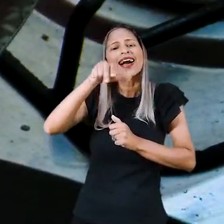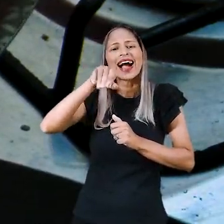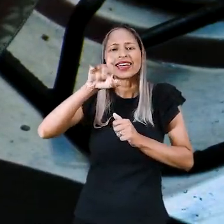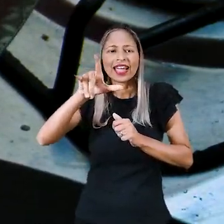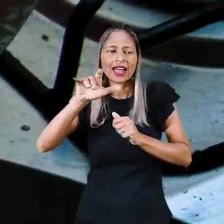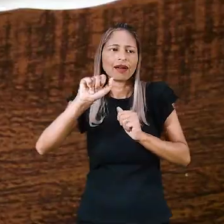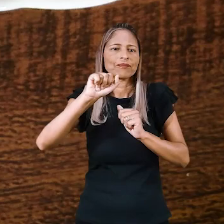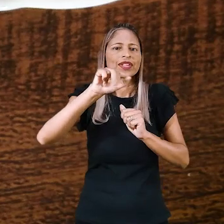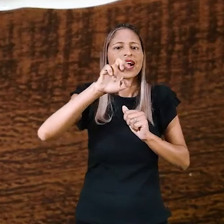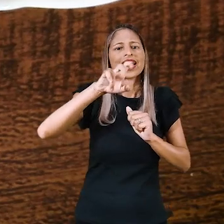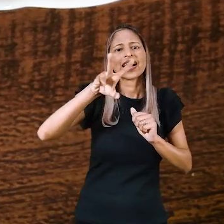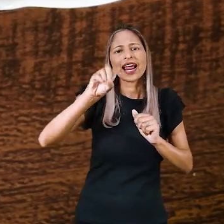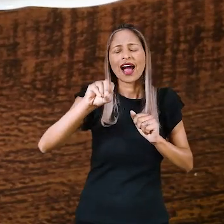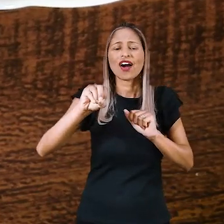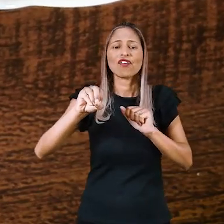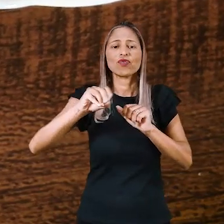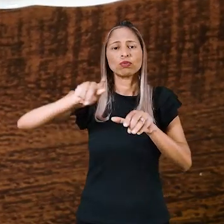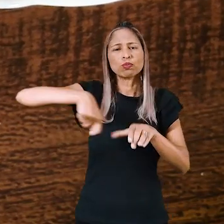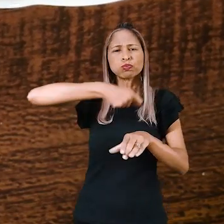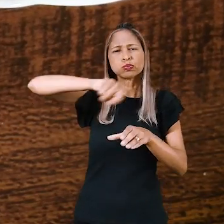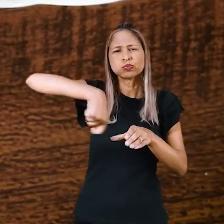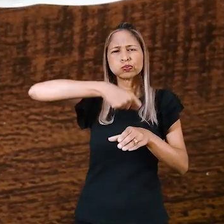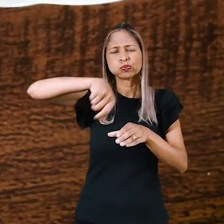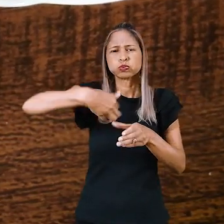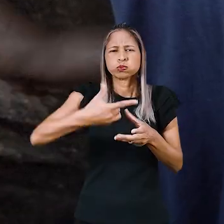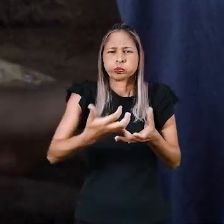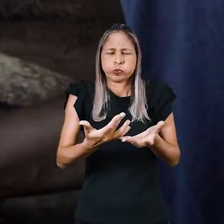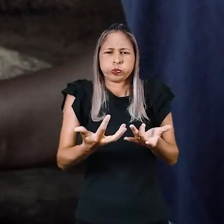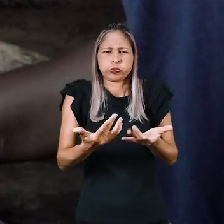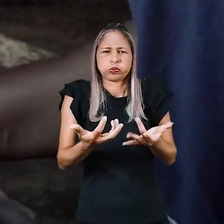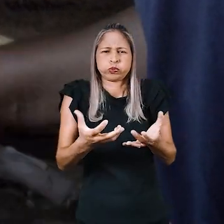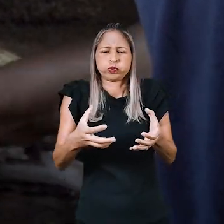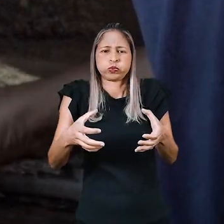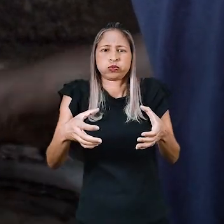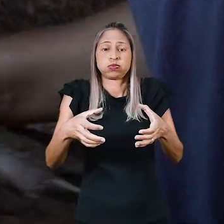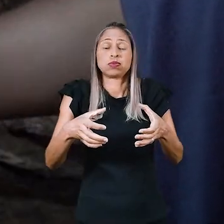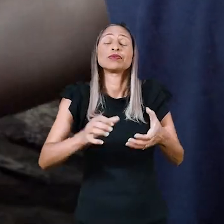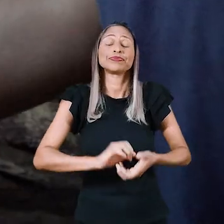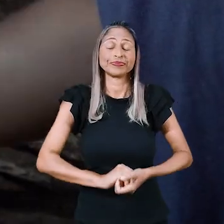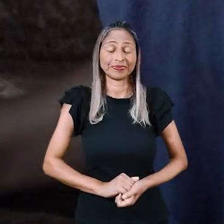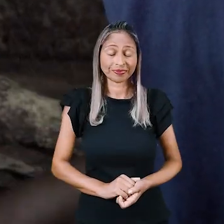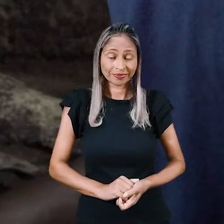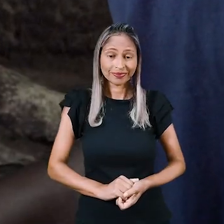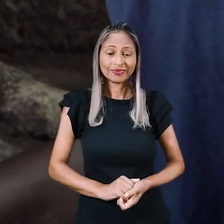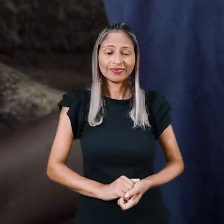canela, cravo a gosto e vai mexer até que engrosse.